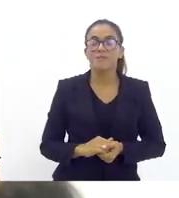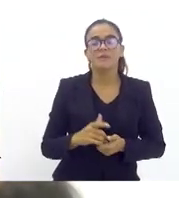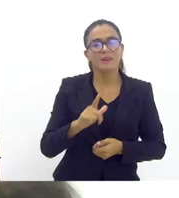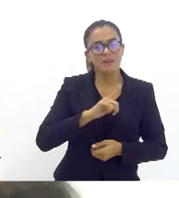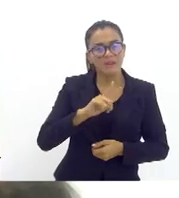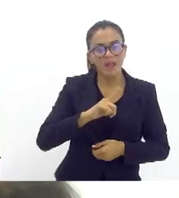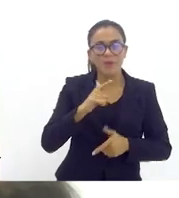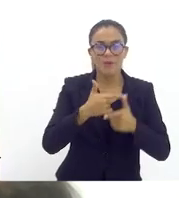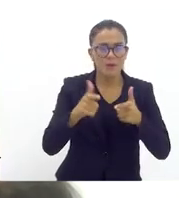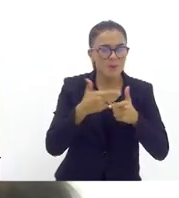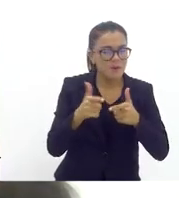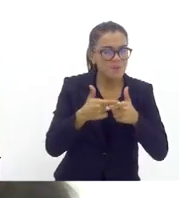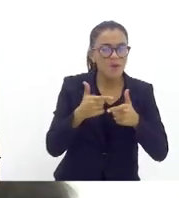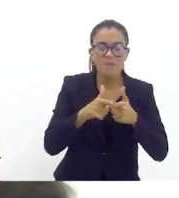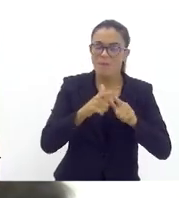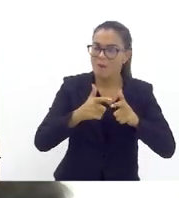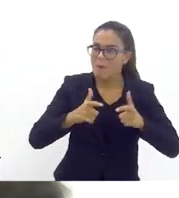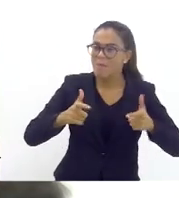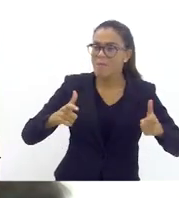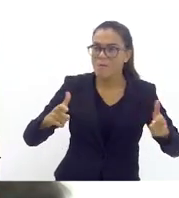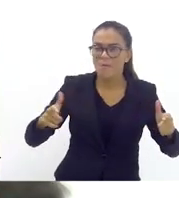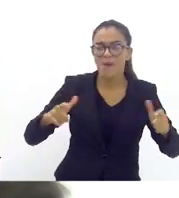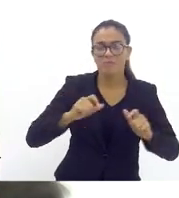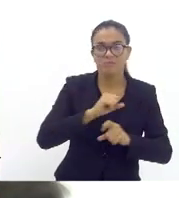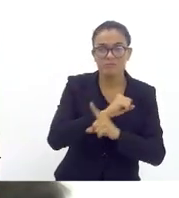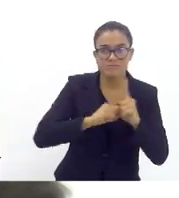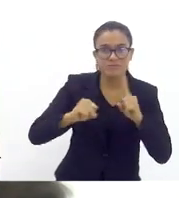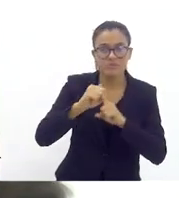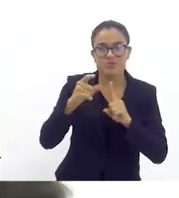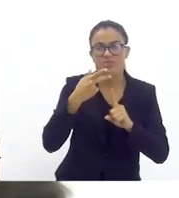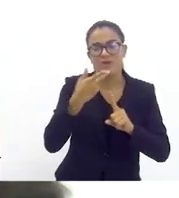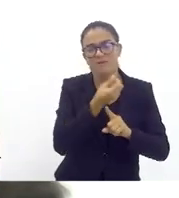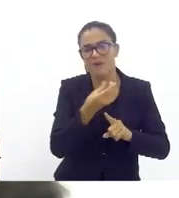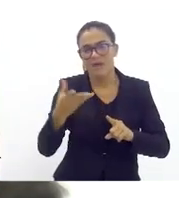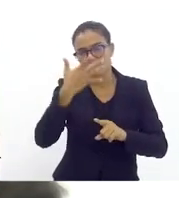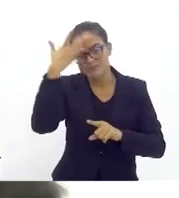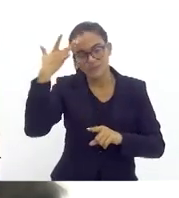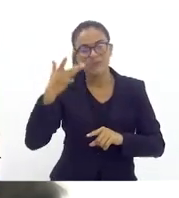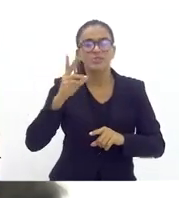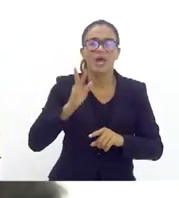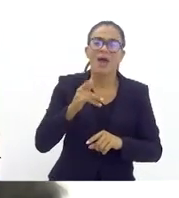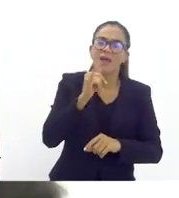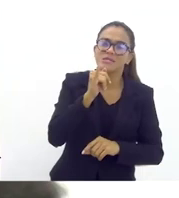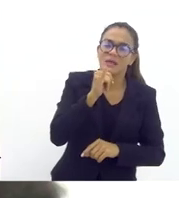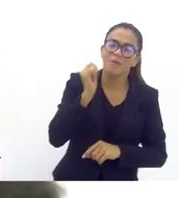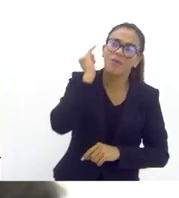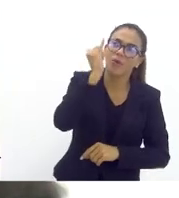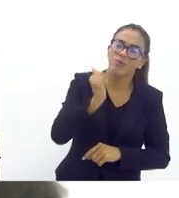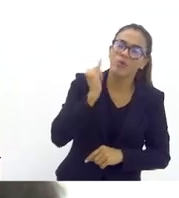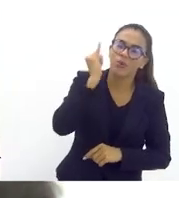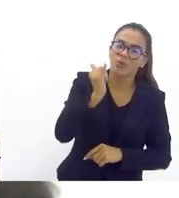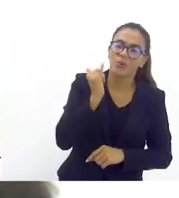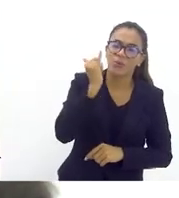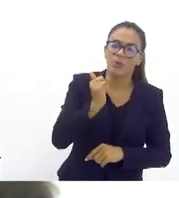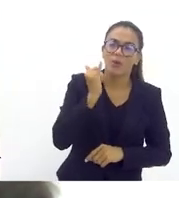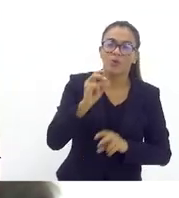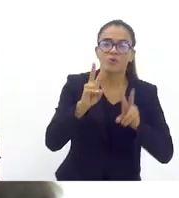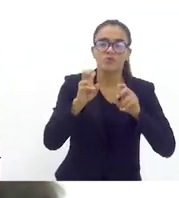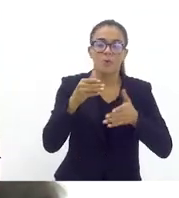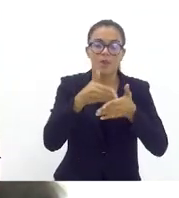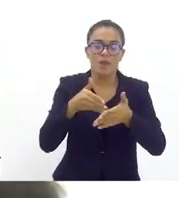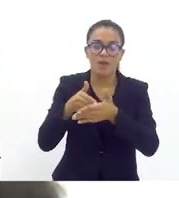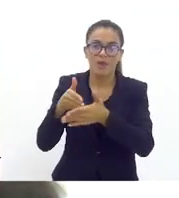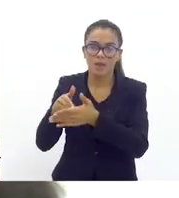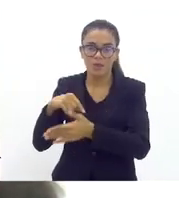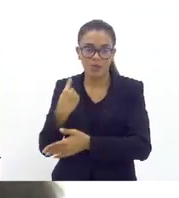existe um problema muito grande na nossa sociedade, e a gente já trouxe, várias pessoas trouxeram vários exemplos aqui sobre os obstáculos que a